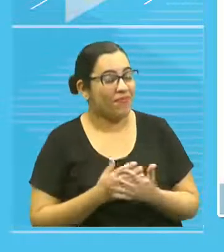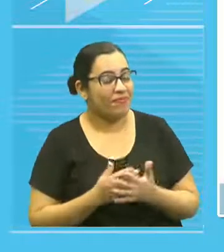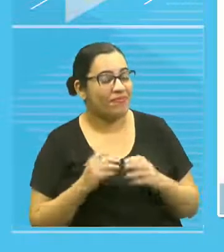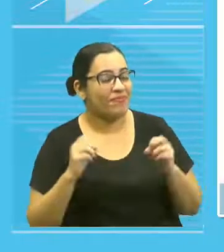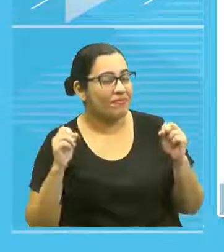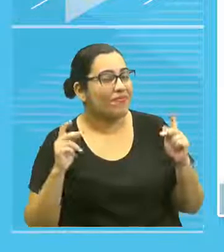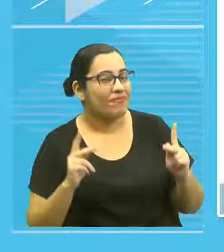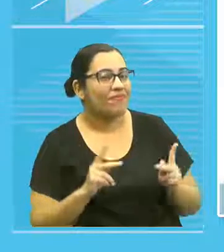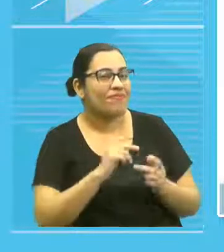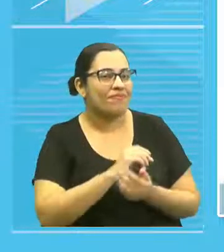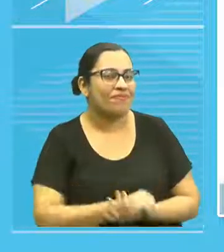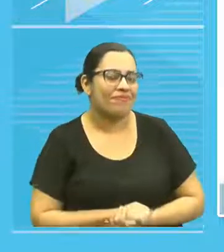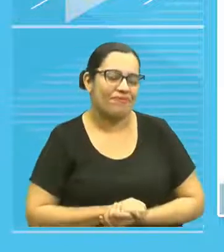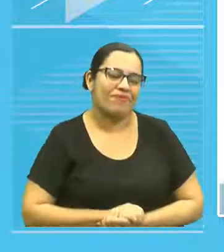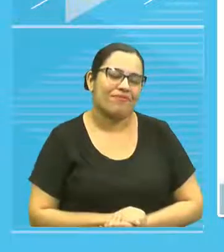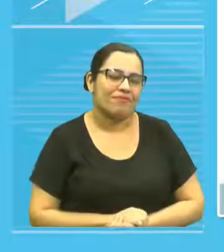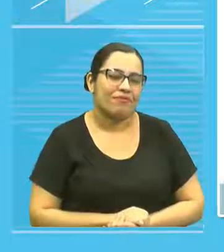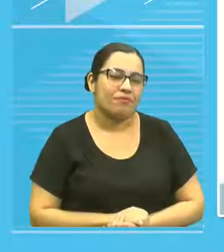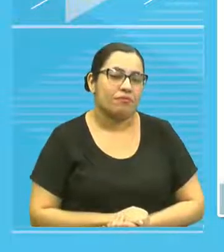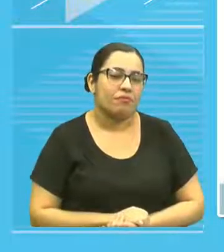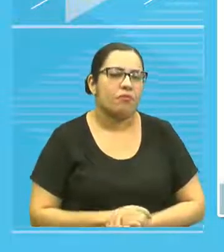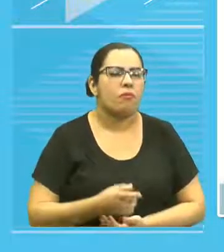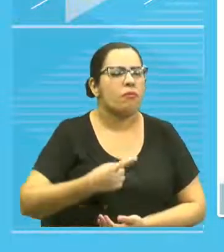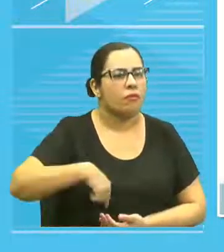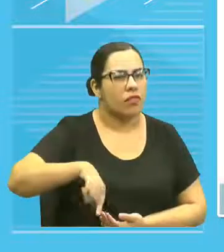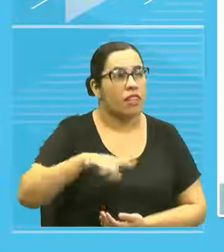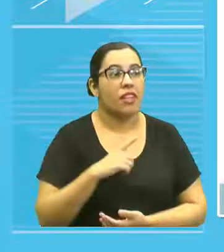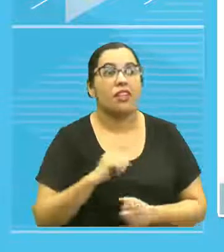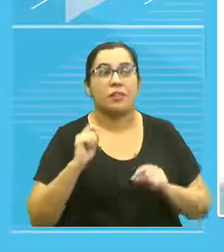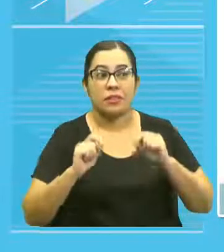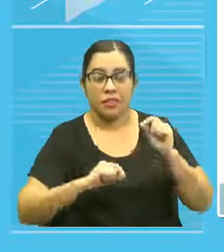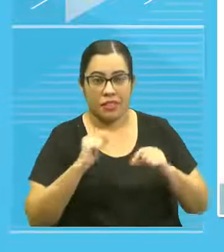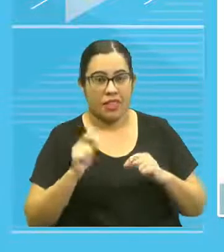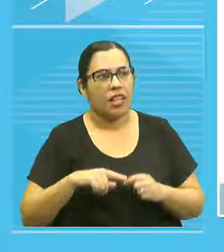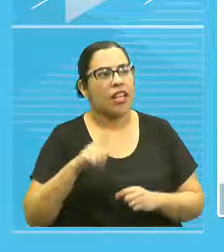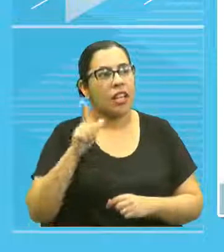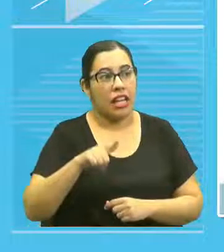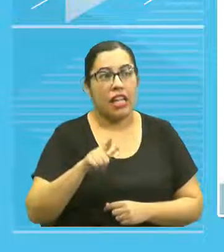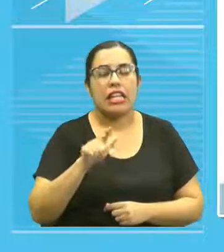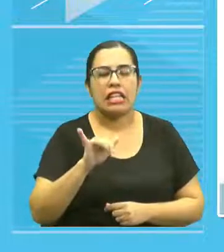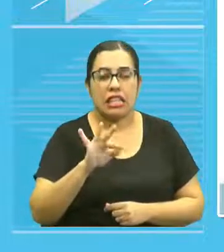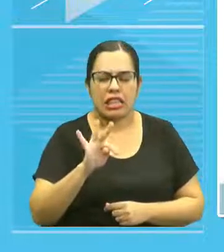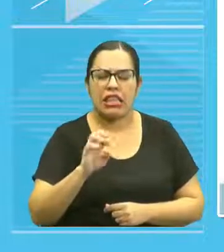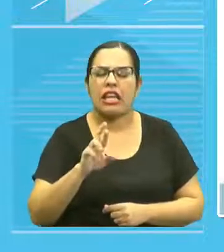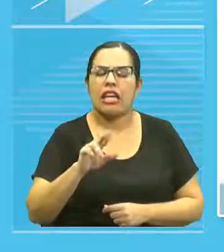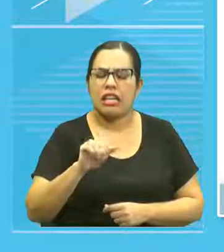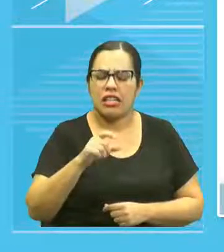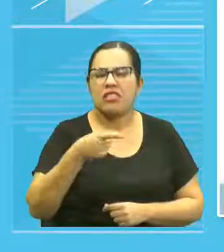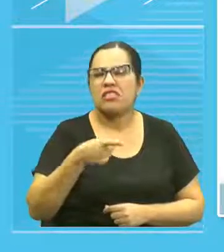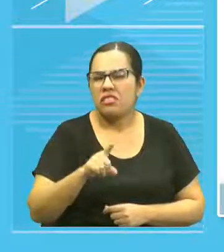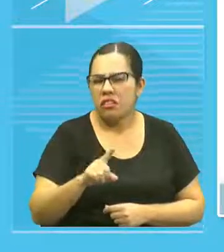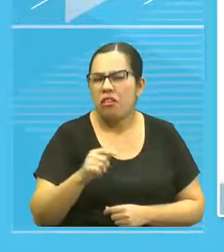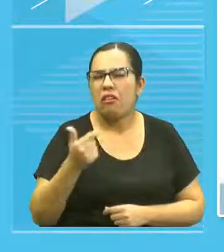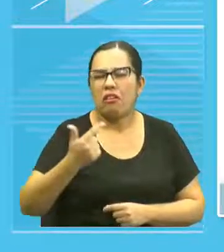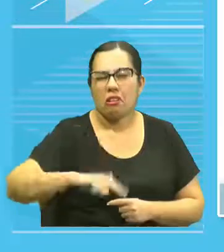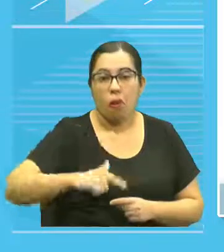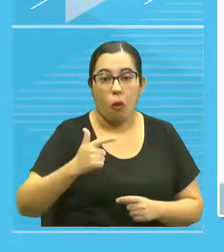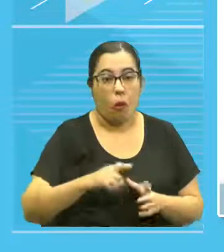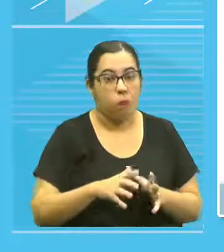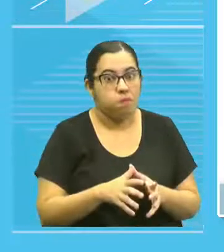ó e nós somos aqui a trabalhar aliteração que é uma repetição exagerada